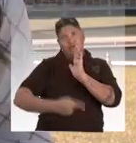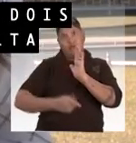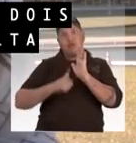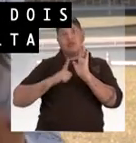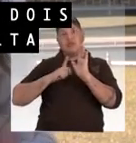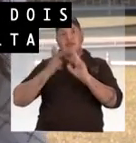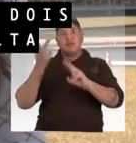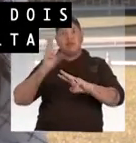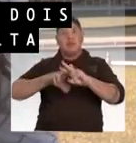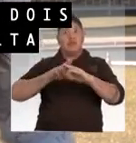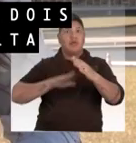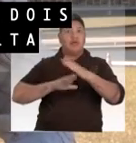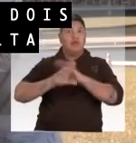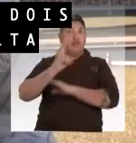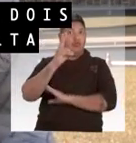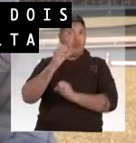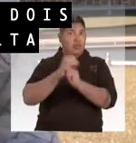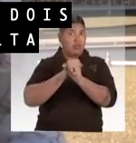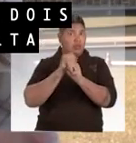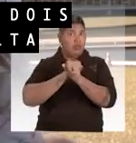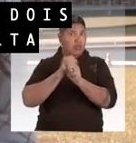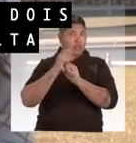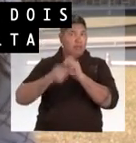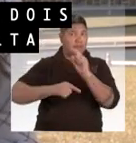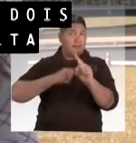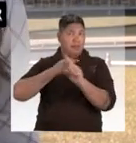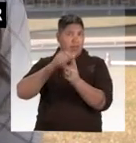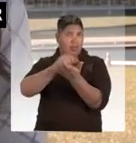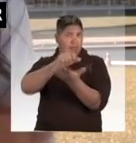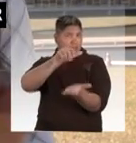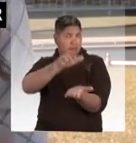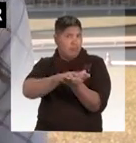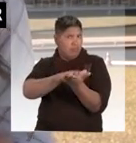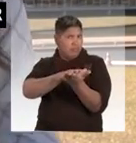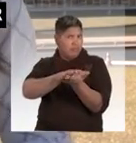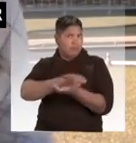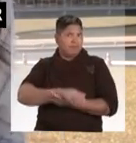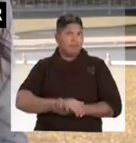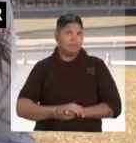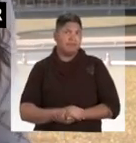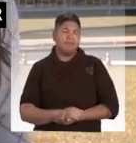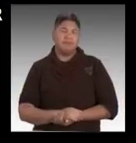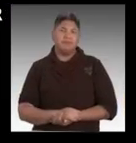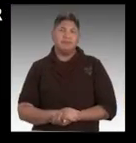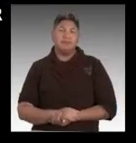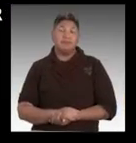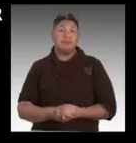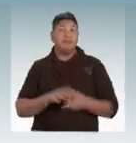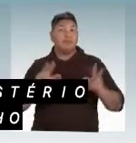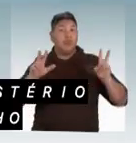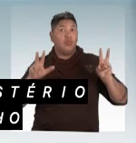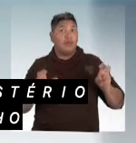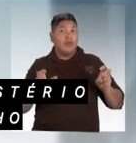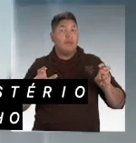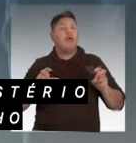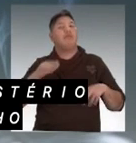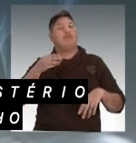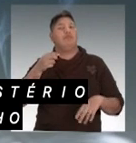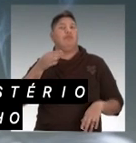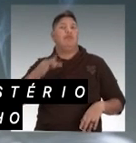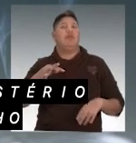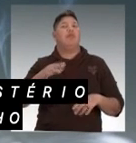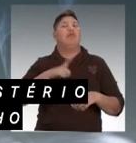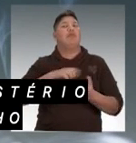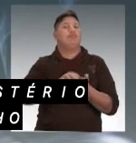que prevê pena de até 2 anos de prisão e multa para quem praticar assédio moral. Sobre o tema, o